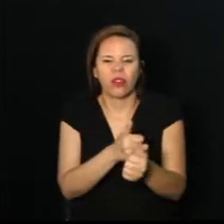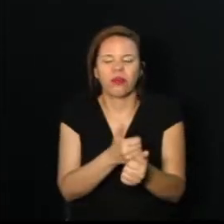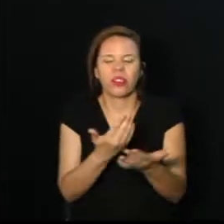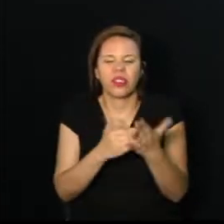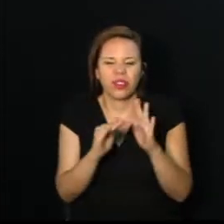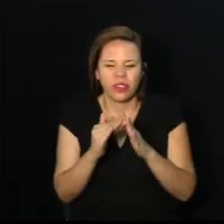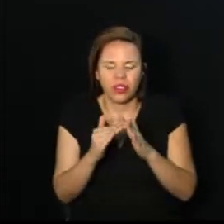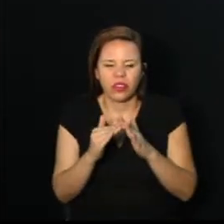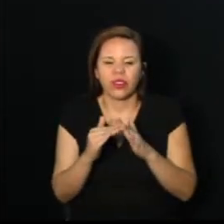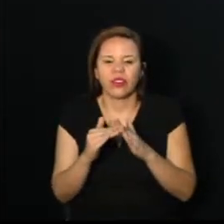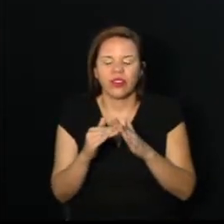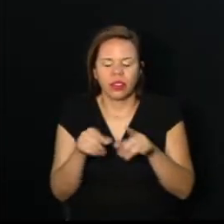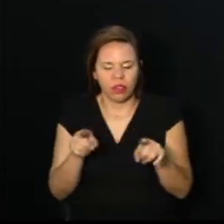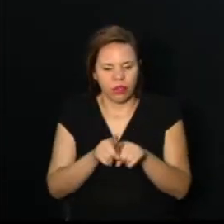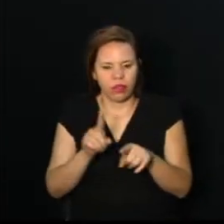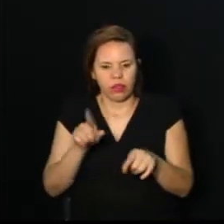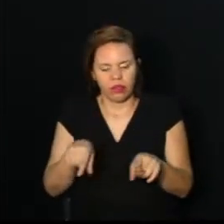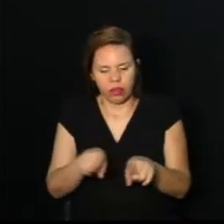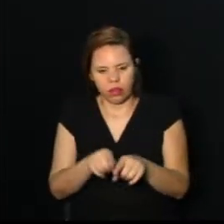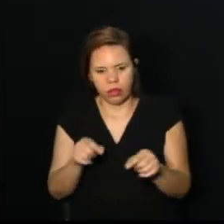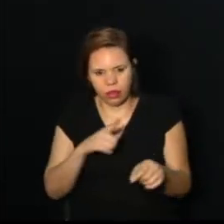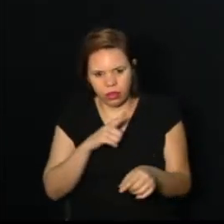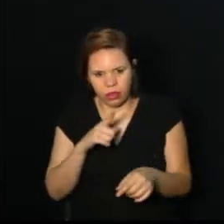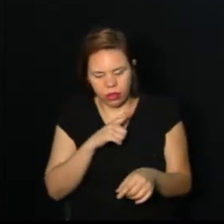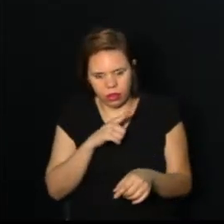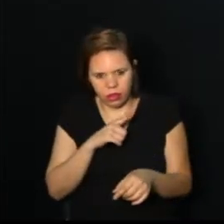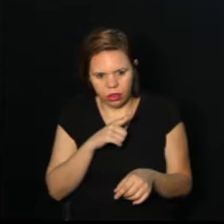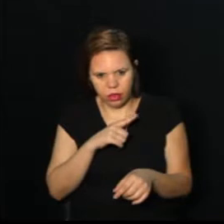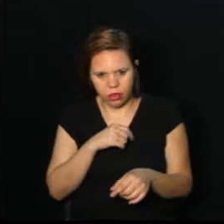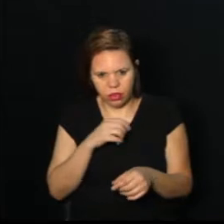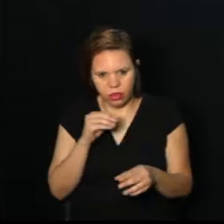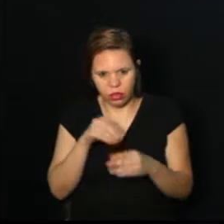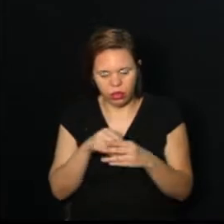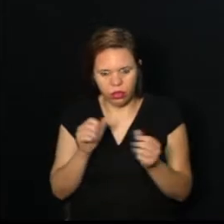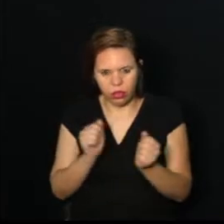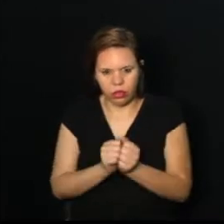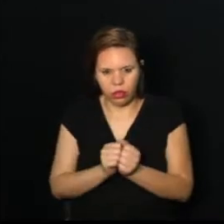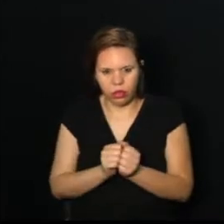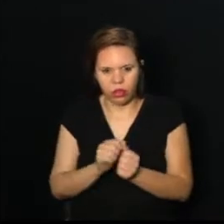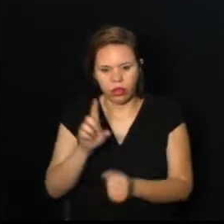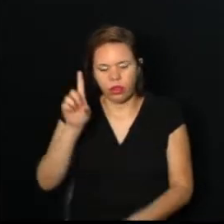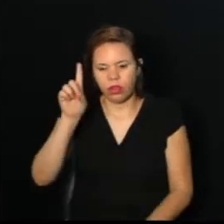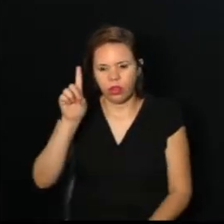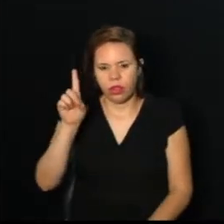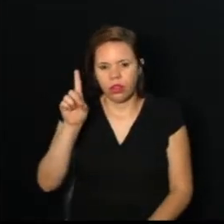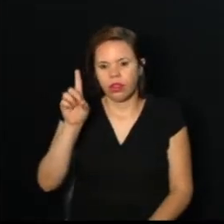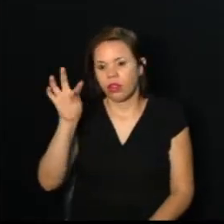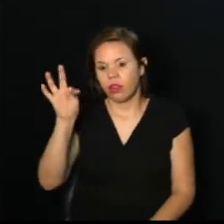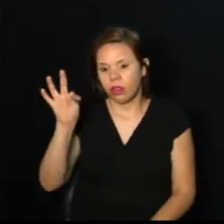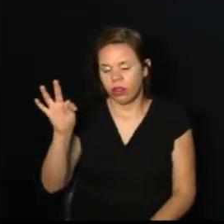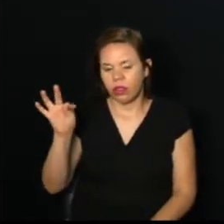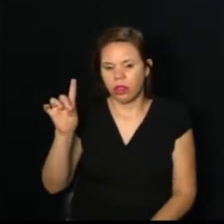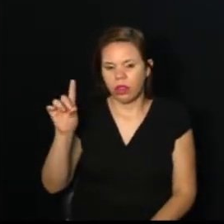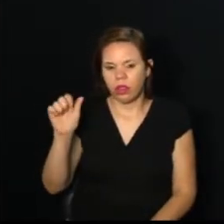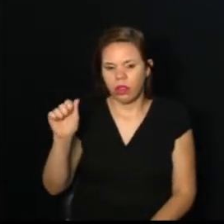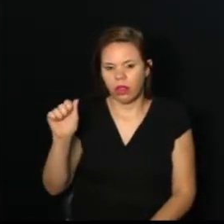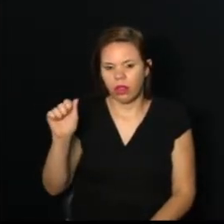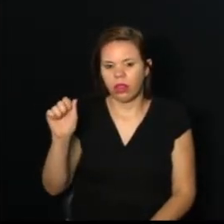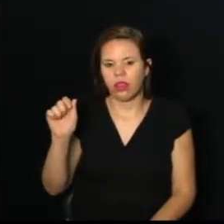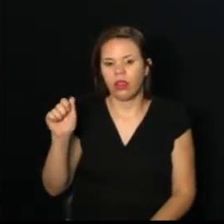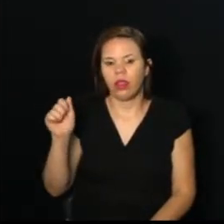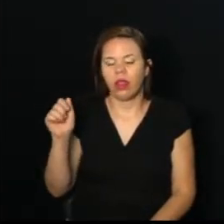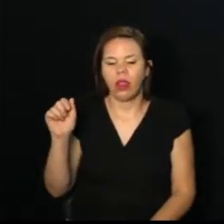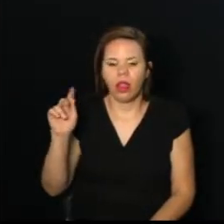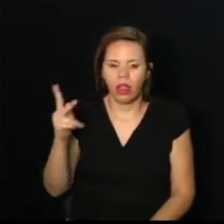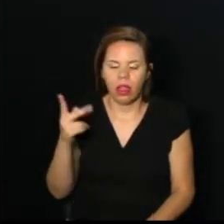um distúrbio, e pode vir acompanhada do famoso TDAH ou transtornos do déficit